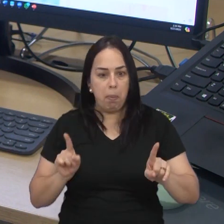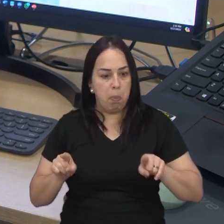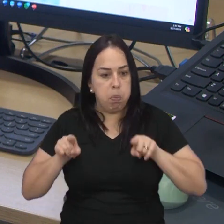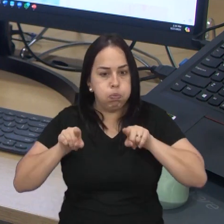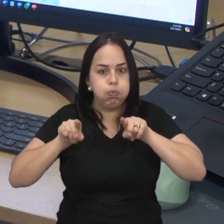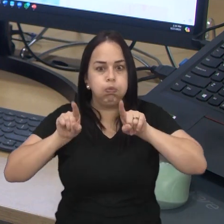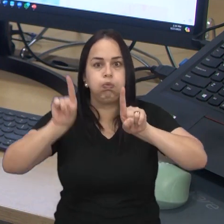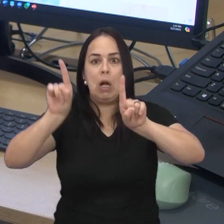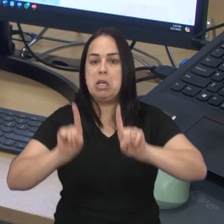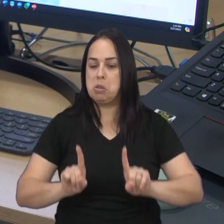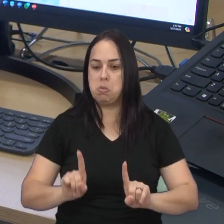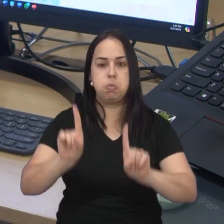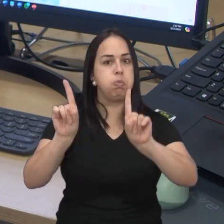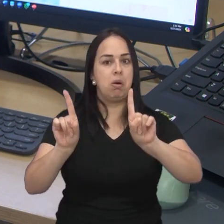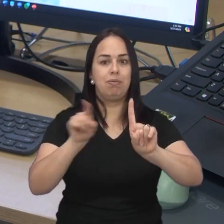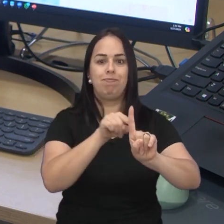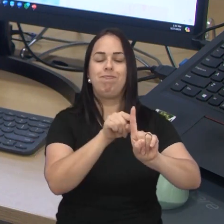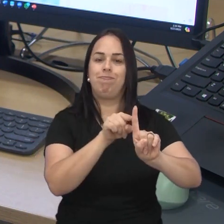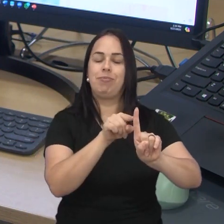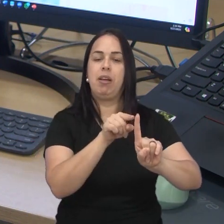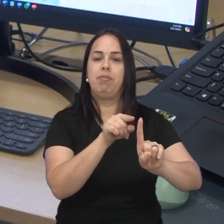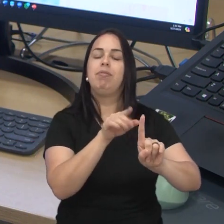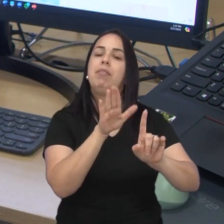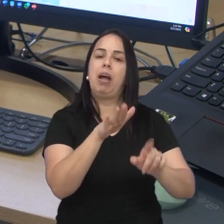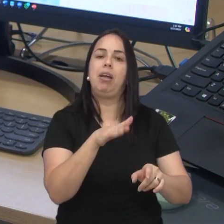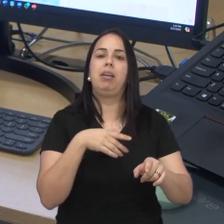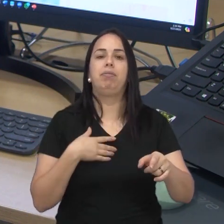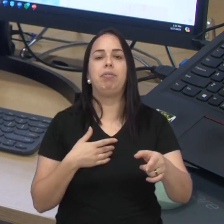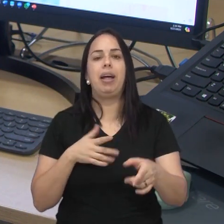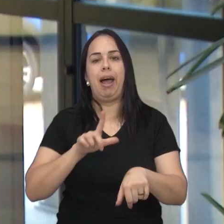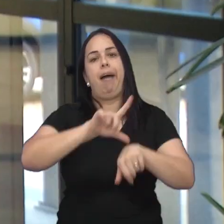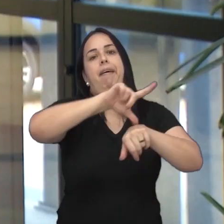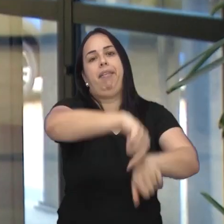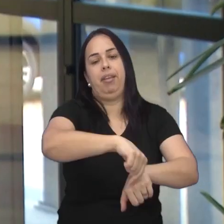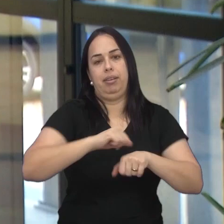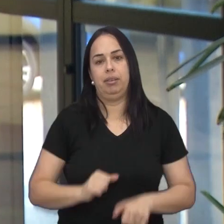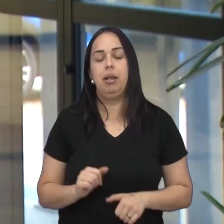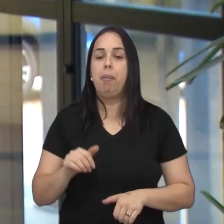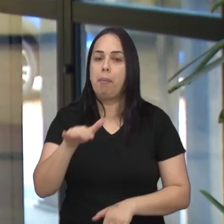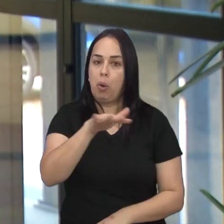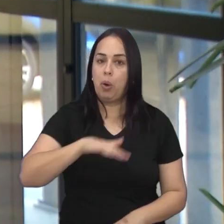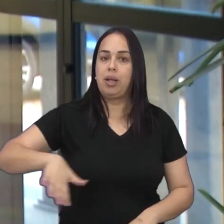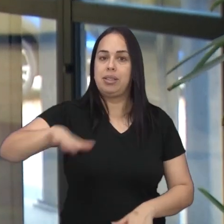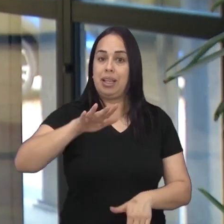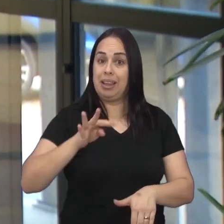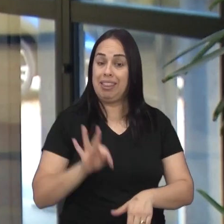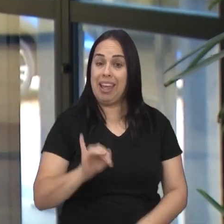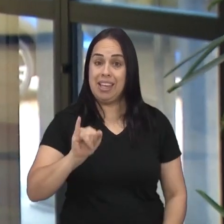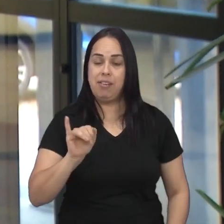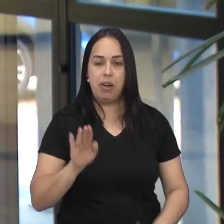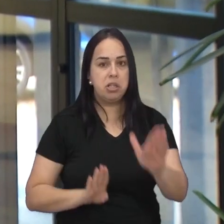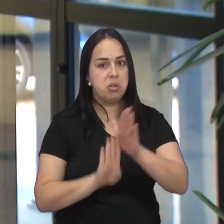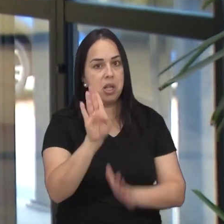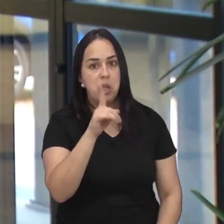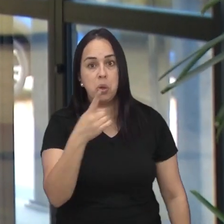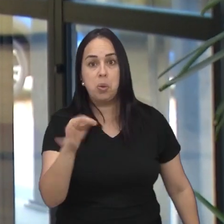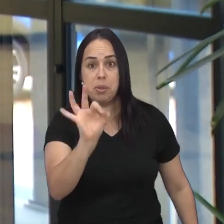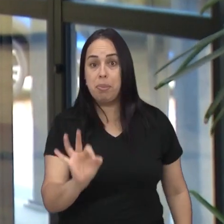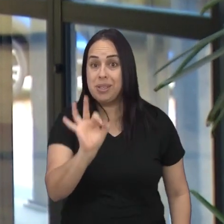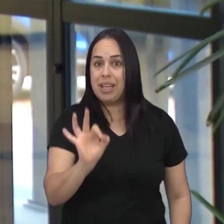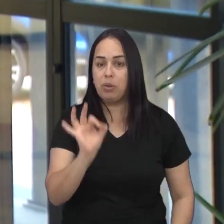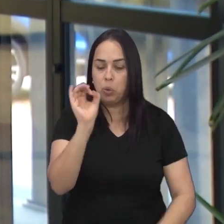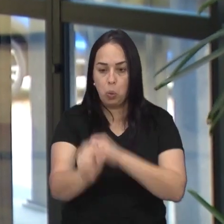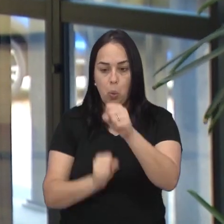que não acompanha esse crescimento vai acabar ficando para trás. O mercado de TI deve crescer 12%